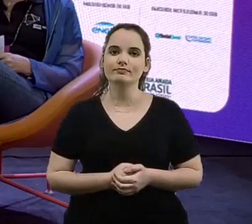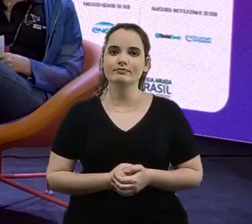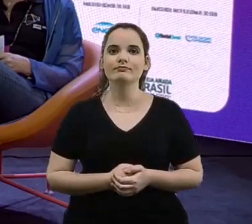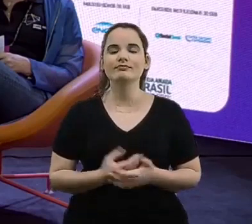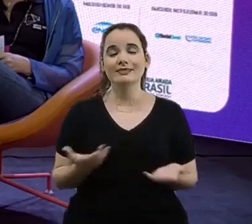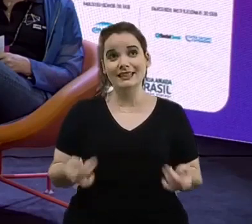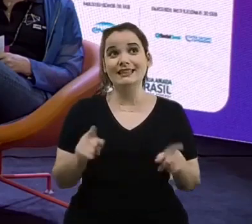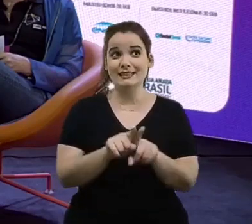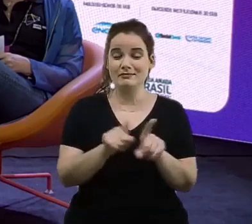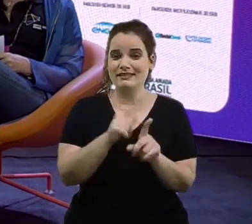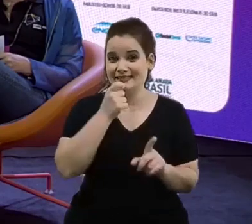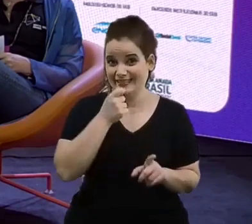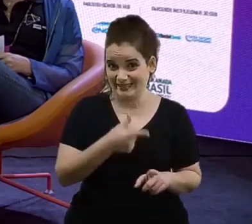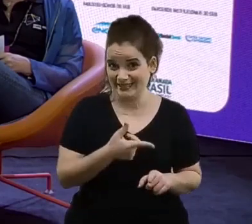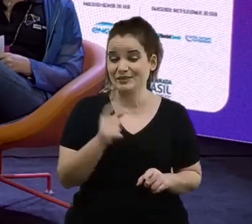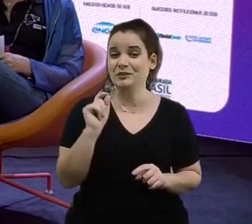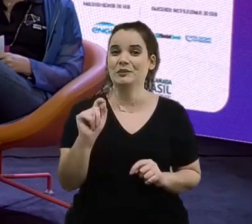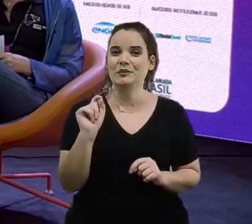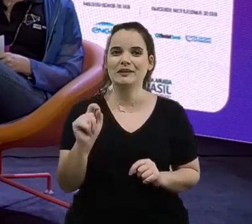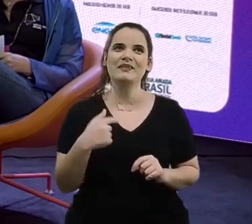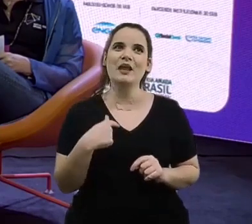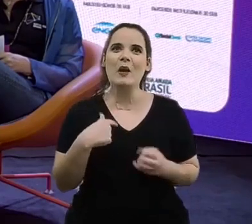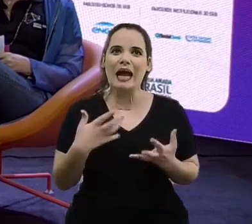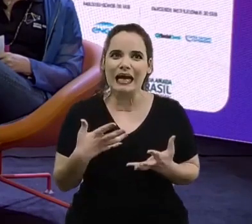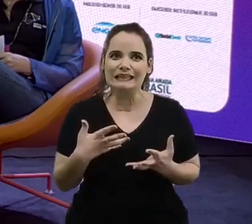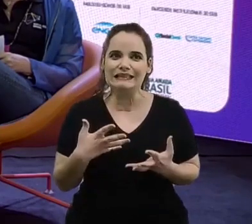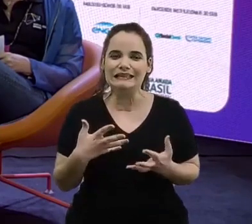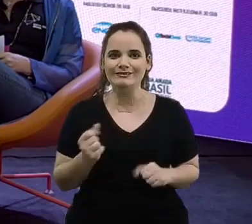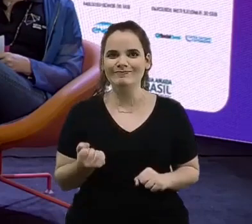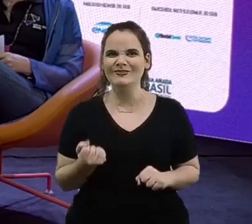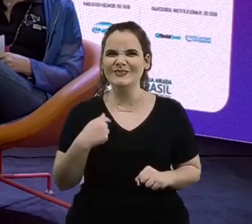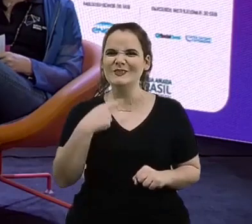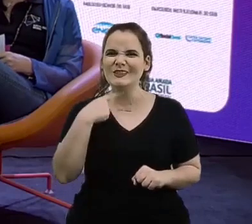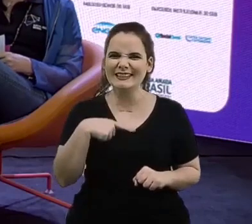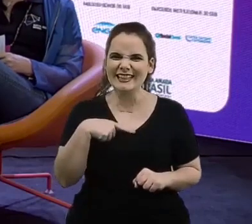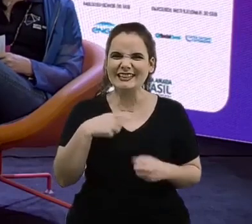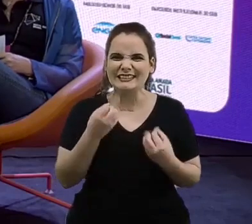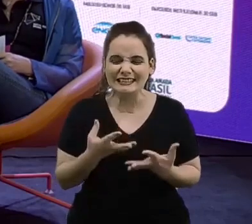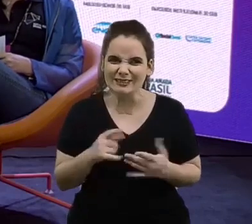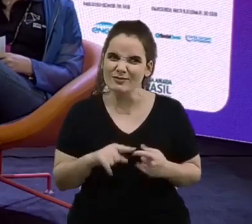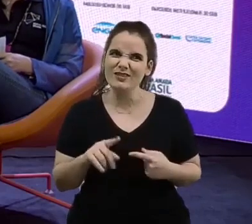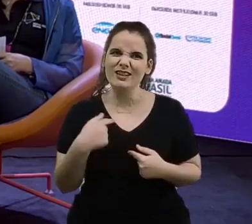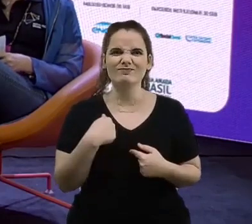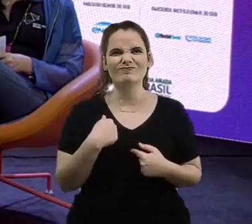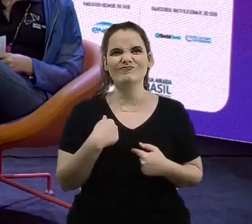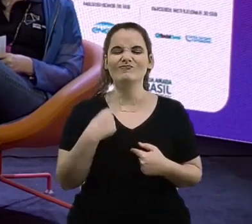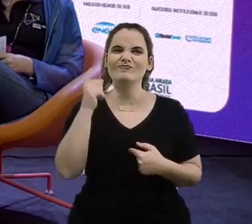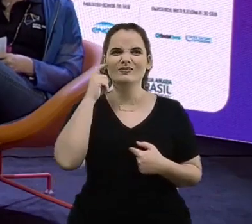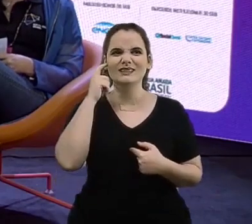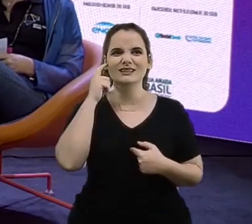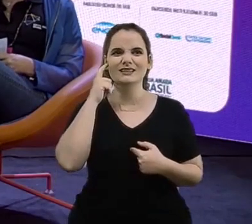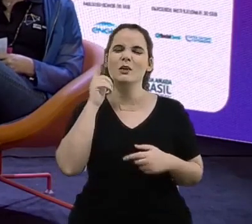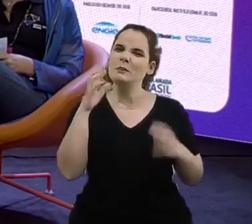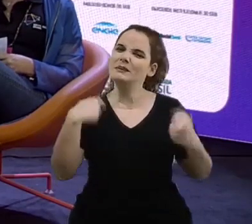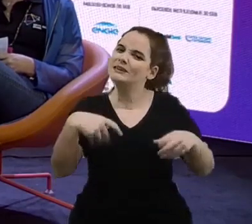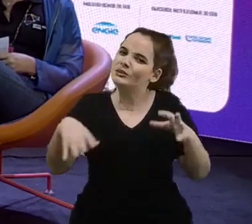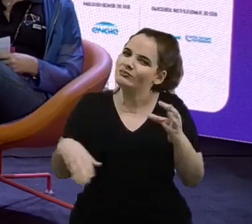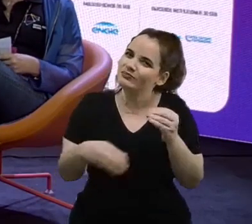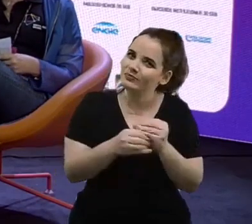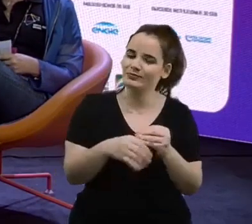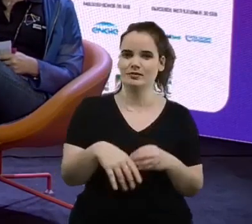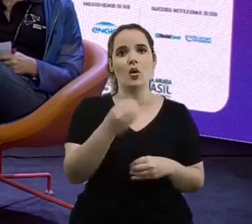terem trazido a comunicação para o centro, né, o par e passo com o gestor. Acho que o projeto assim está muito completo,